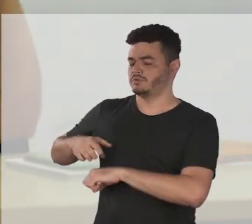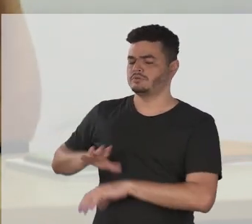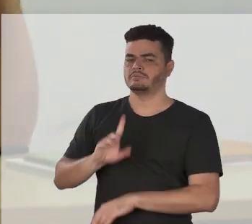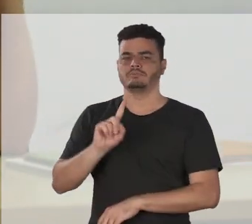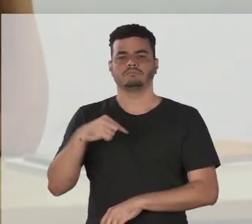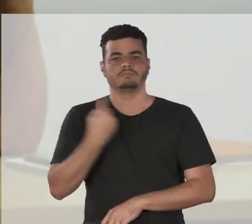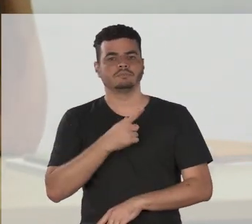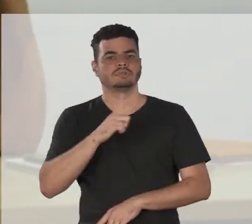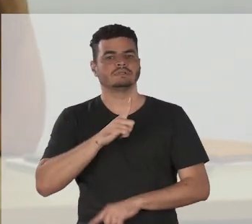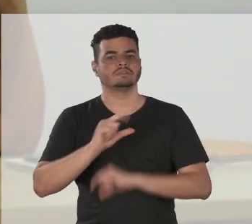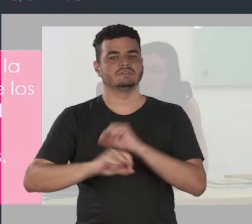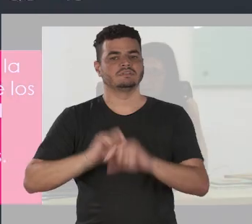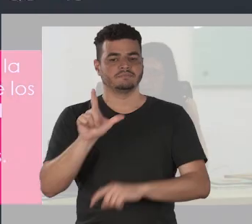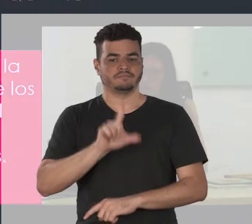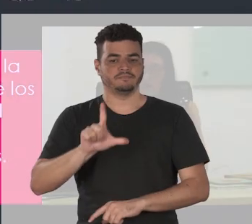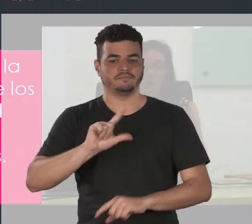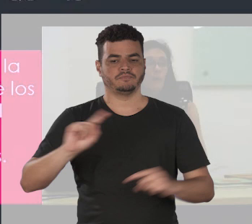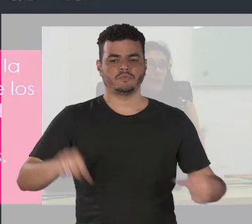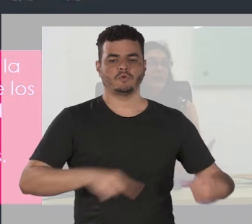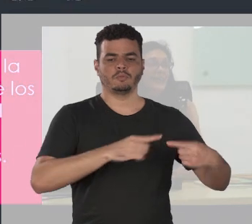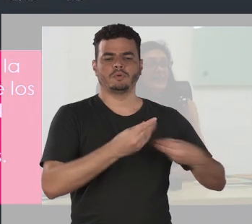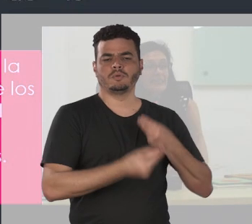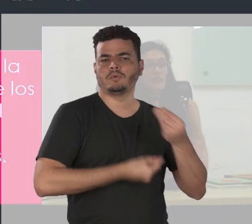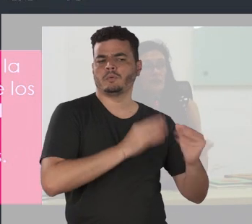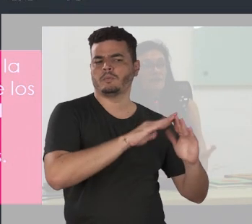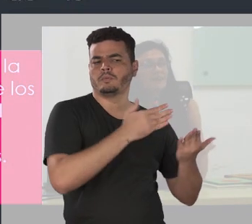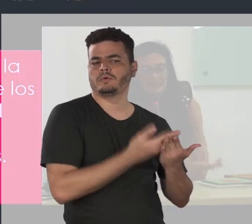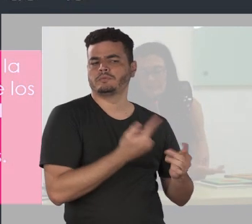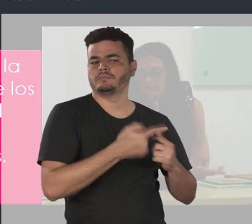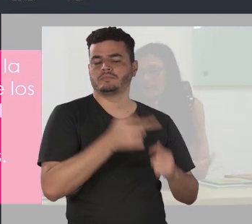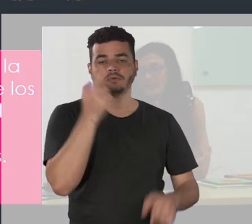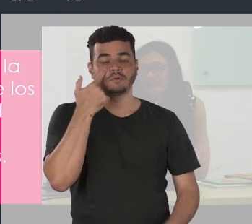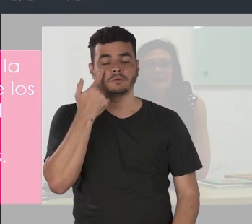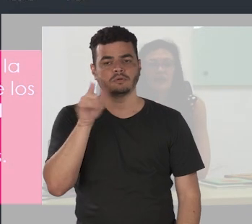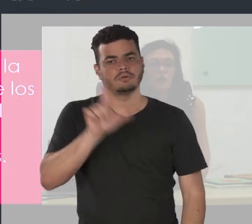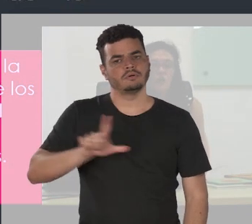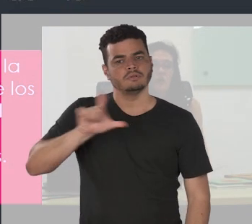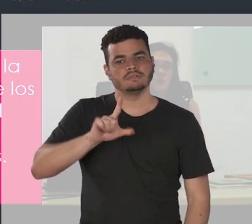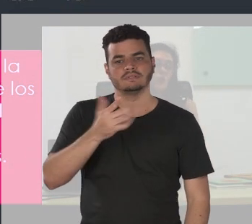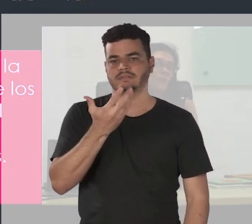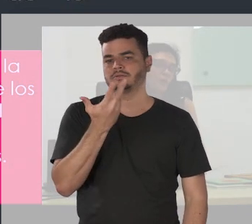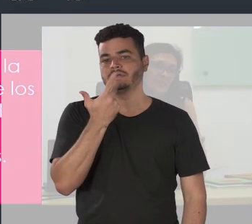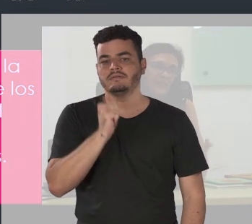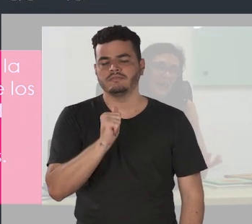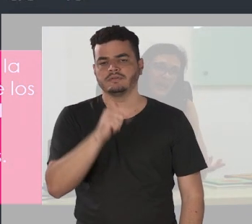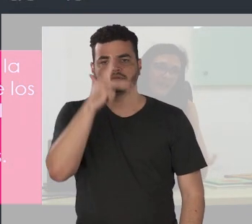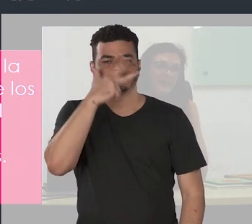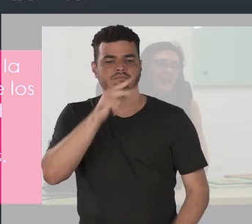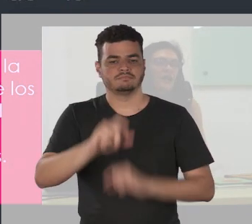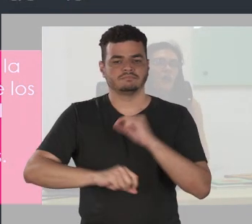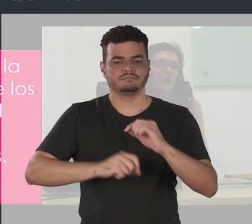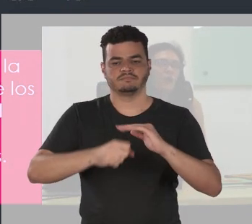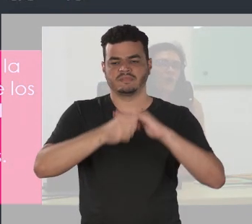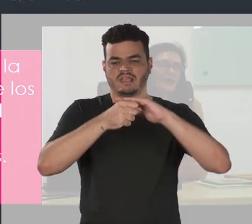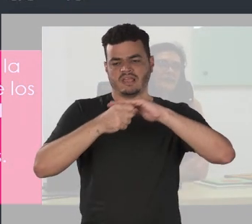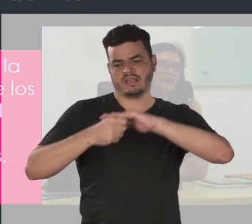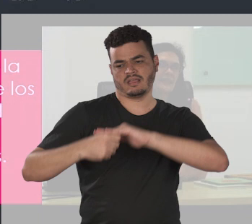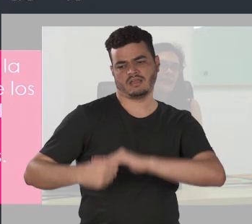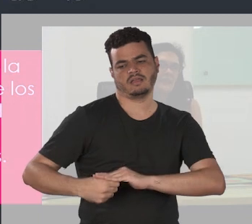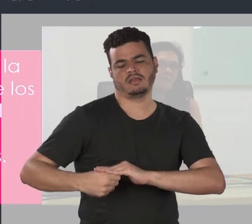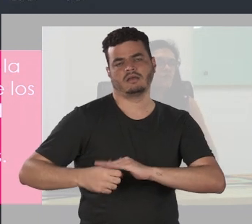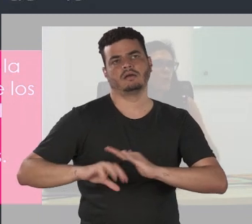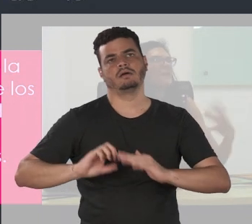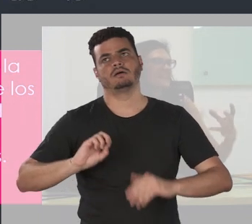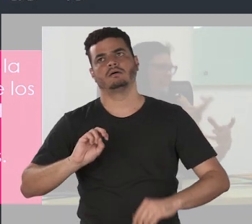isso entra em vínculo com a literatura e a escola, porque a literatura infantil tem estado